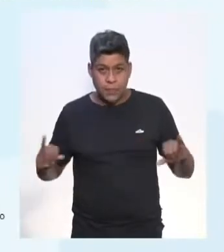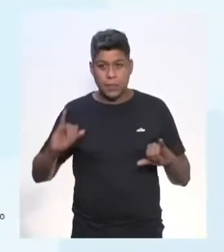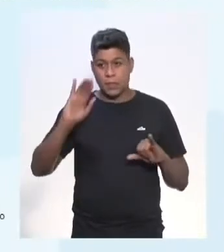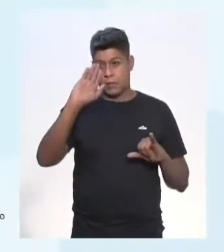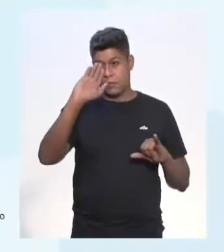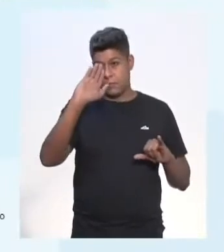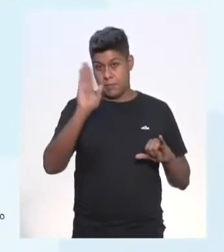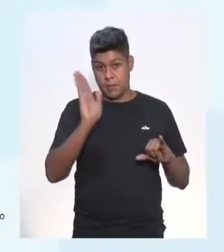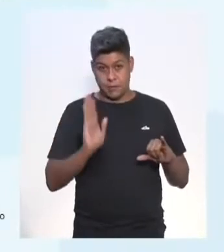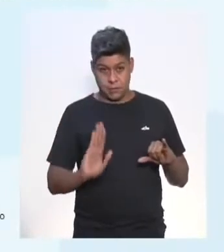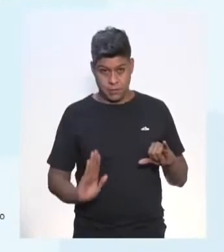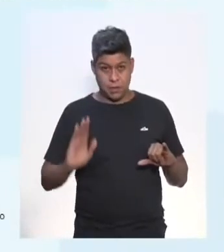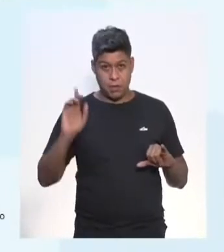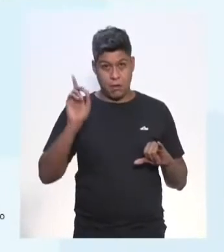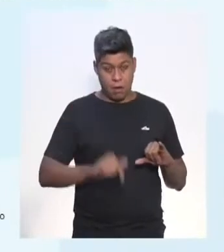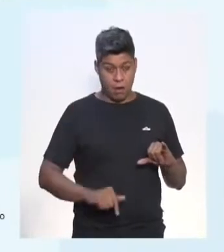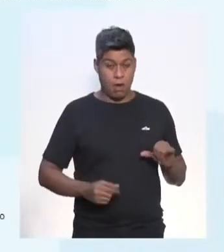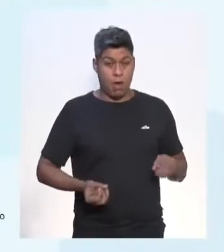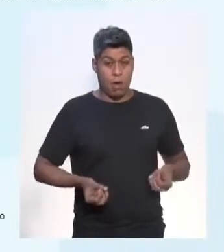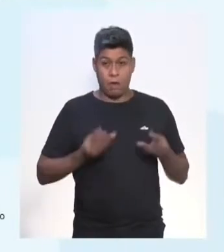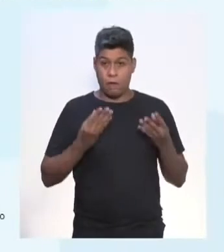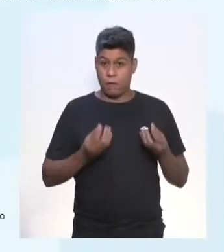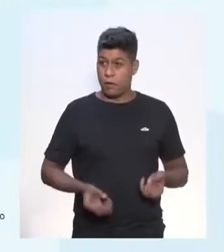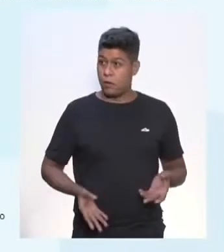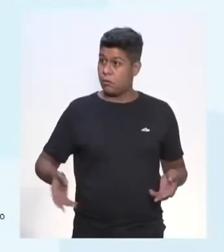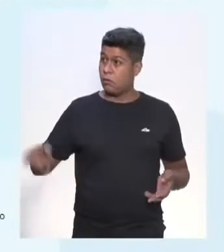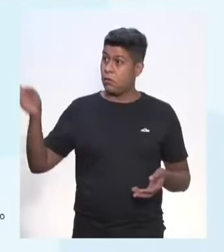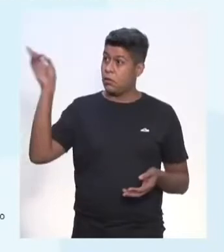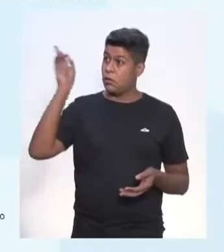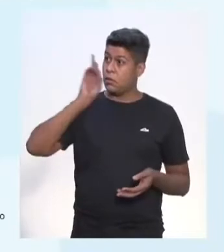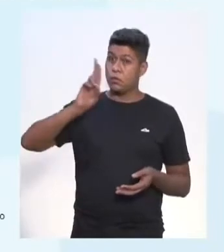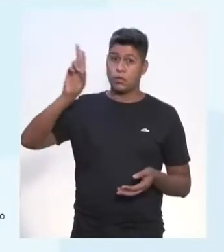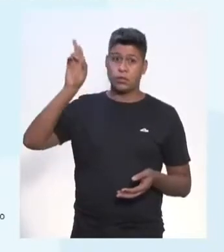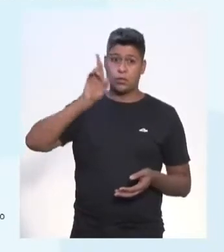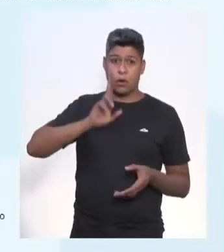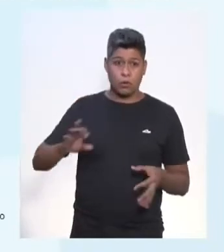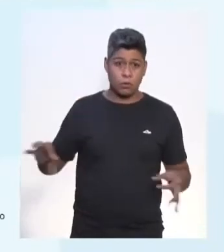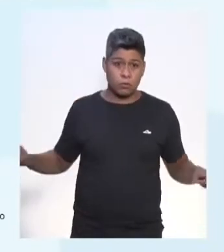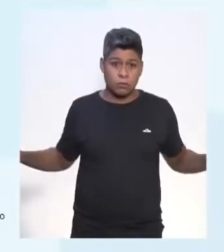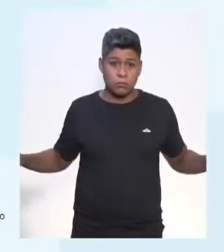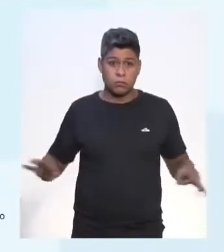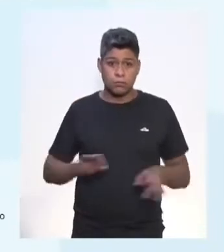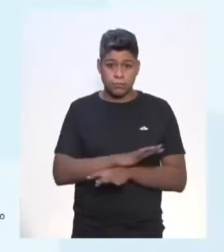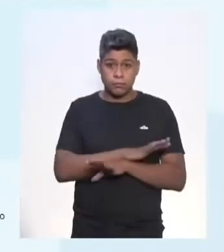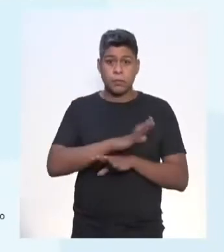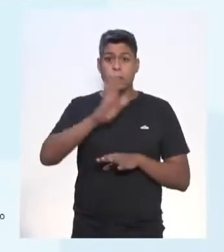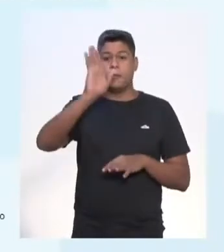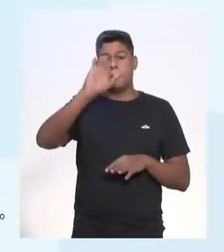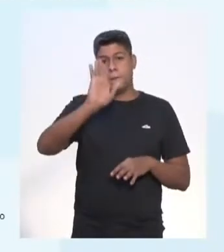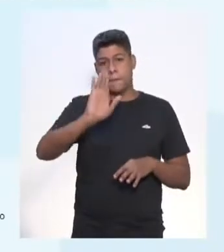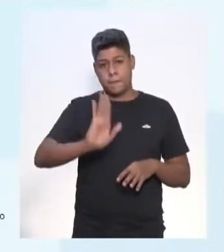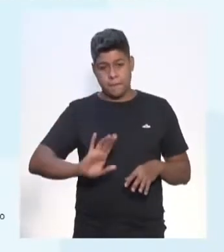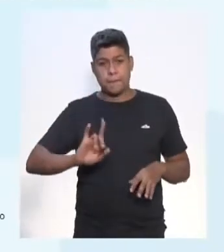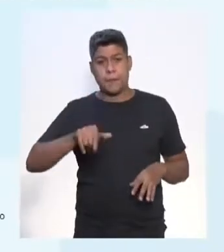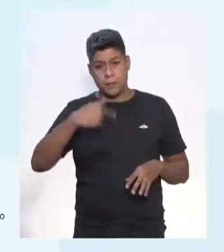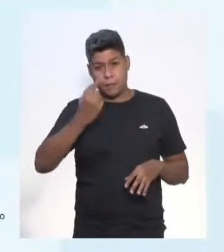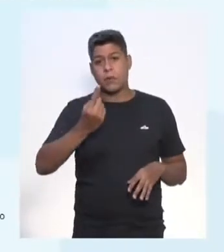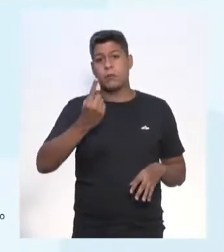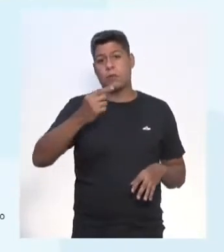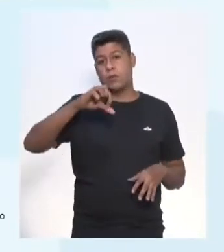Brasil foi um evento histórico que encerrou o Império do Brasil após o golpe de